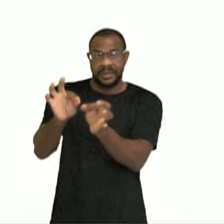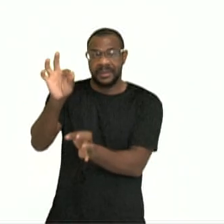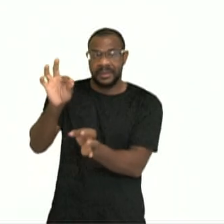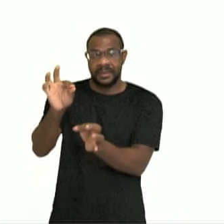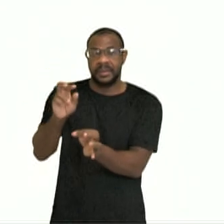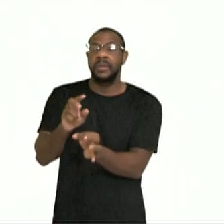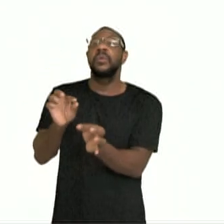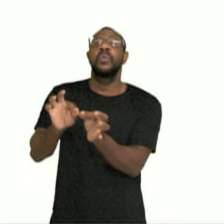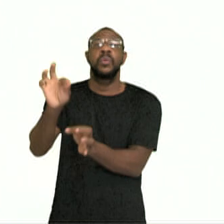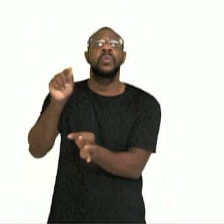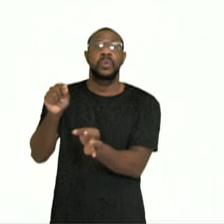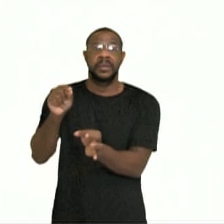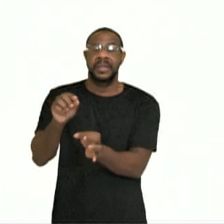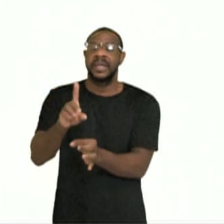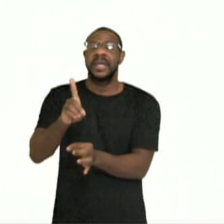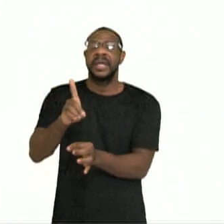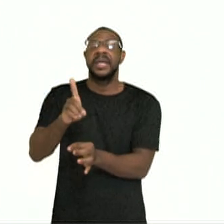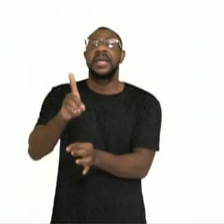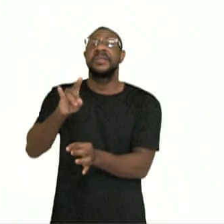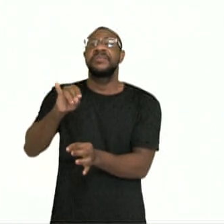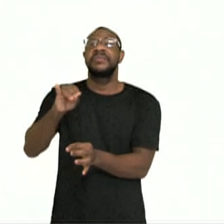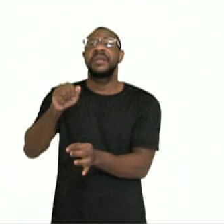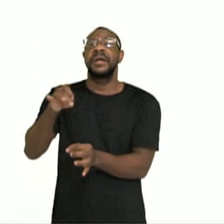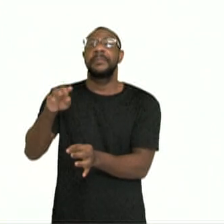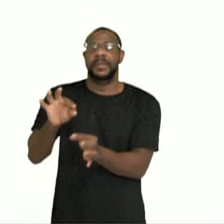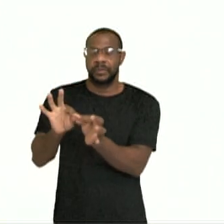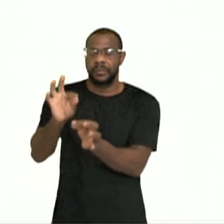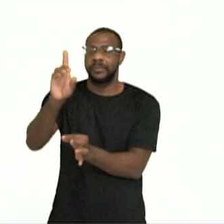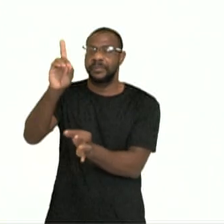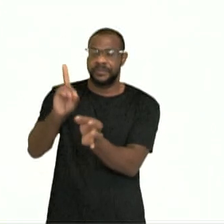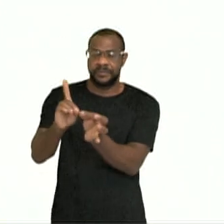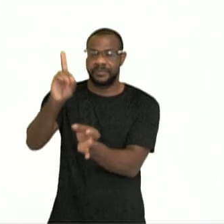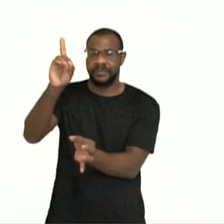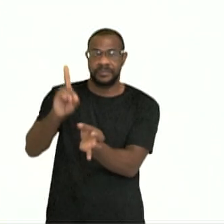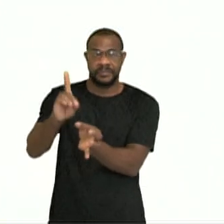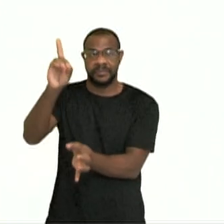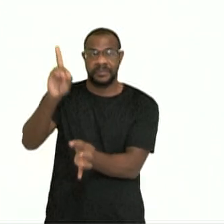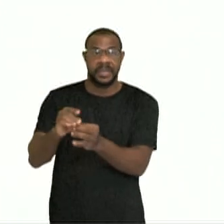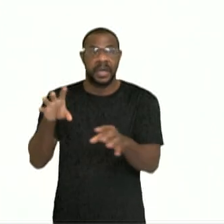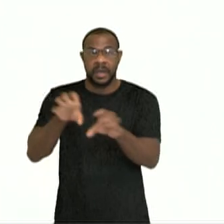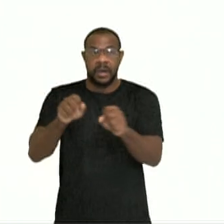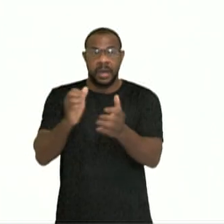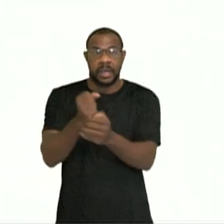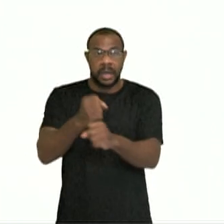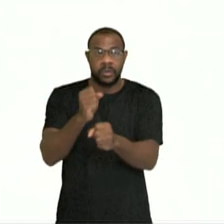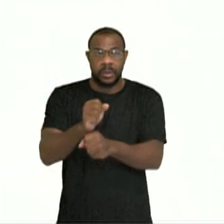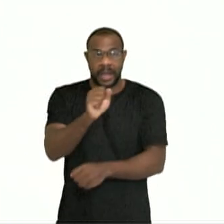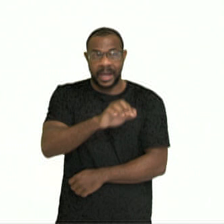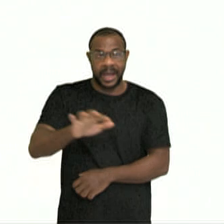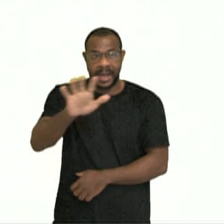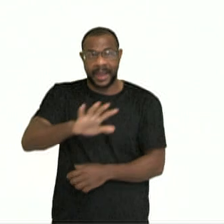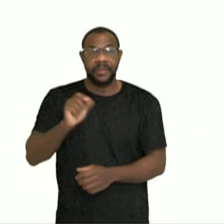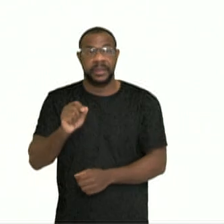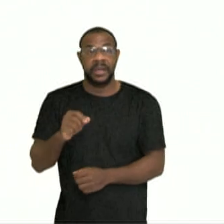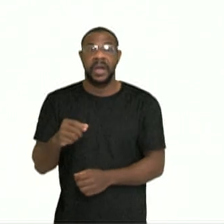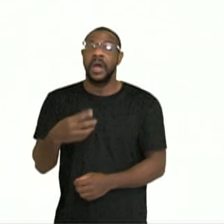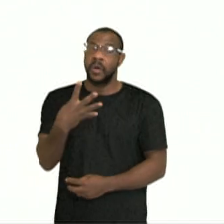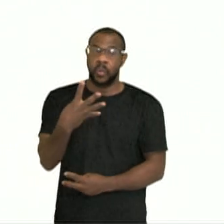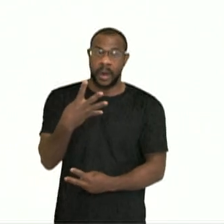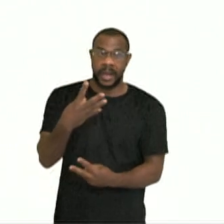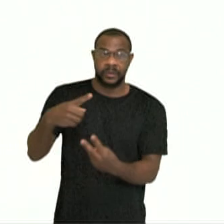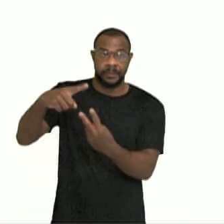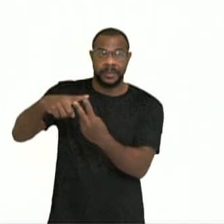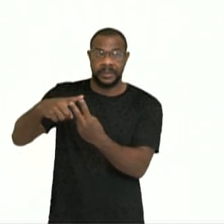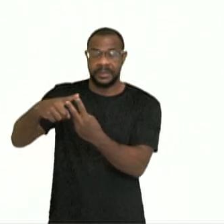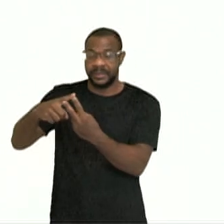O nosso diâmetro. Para a gente calcular a área, o que eu vou fazer? 4π vezes o raio